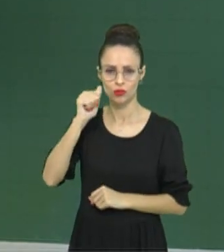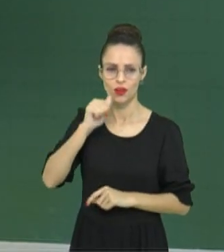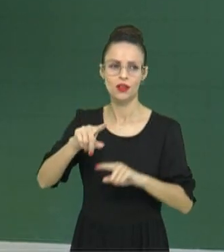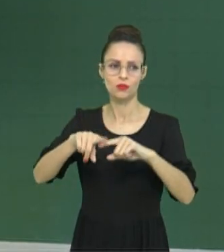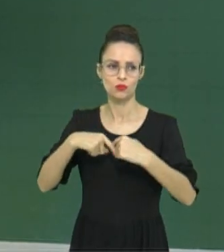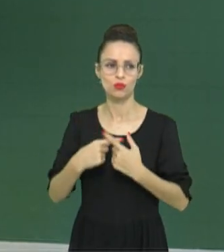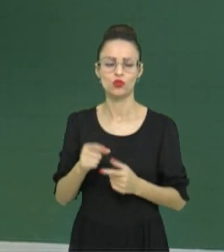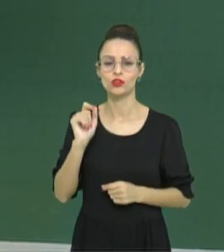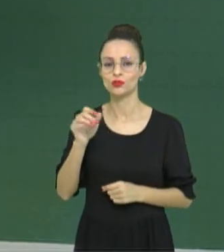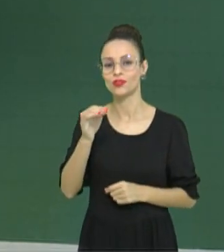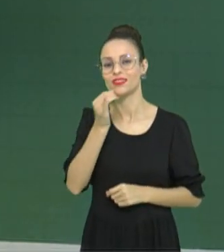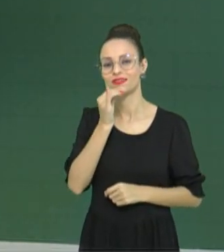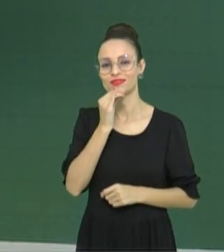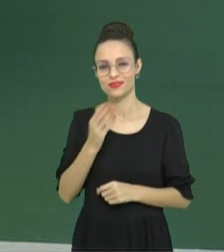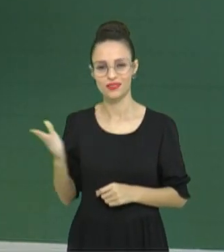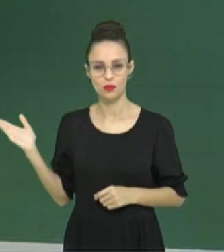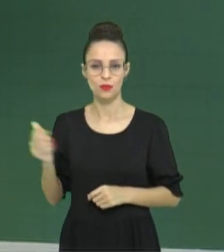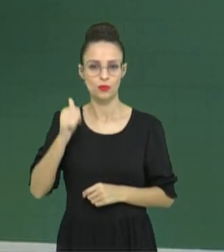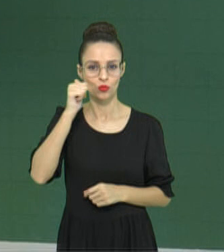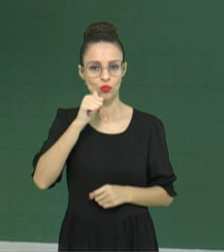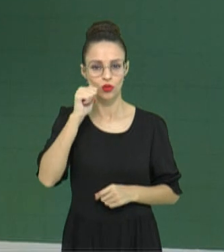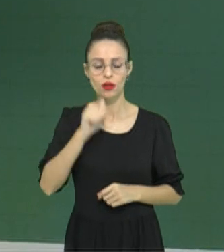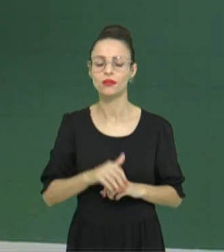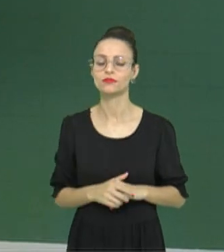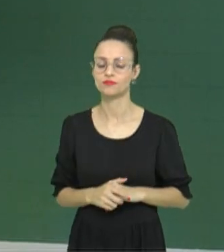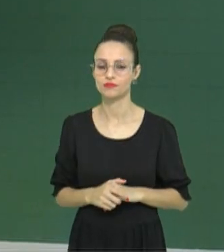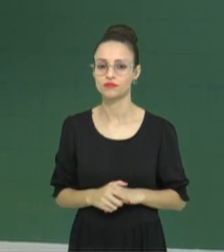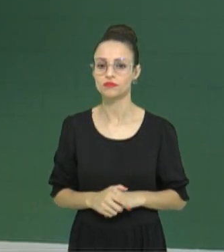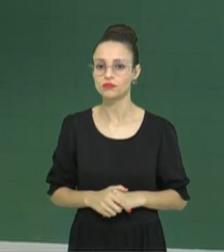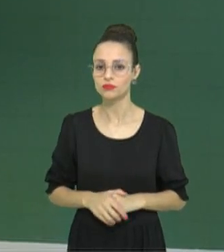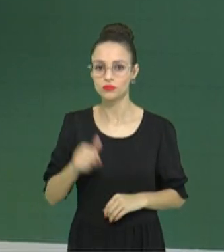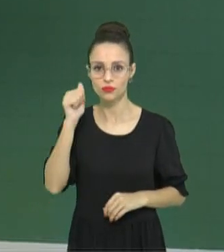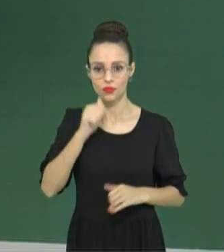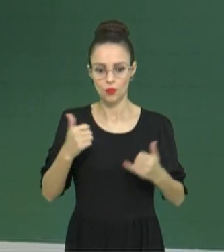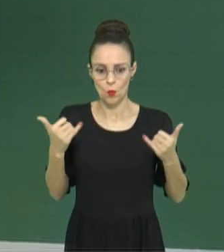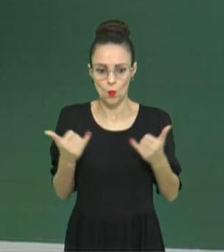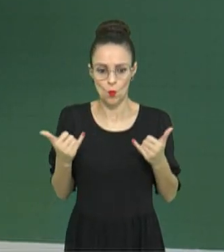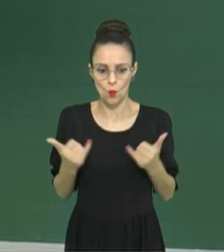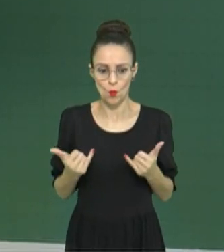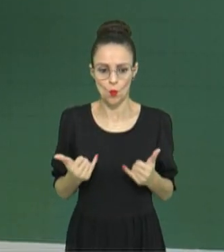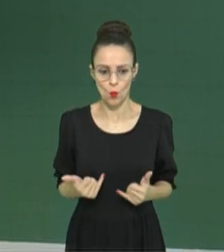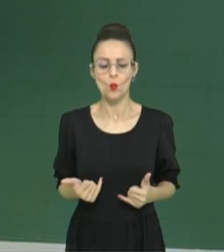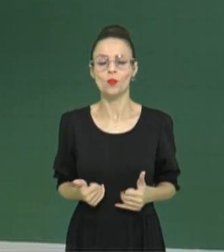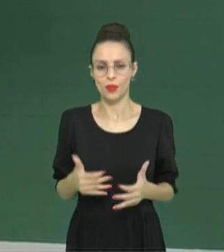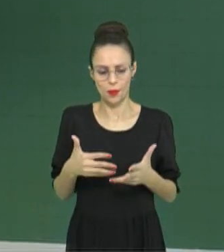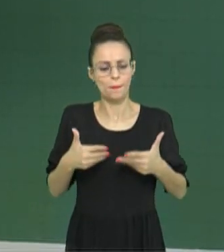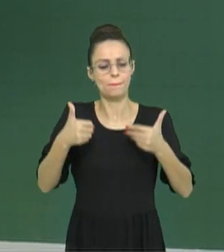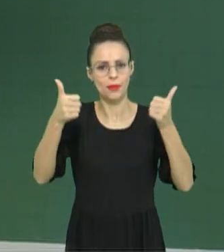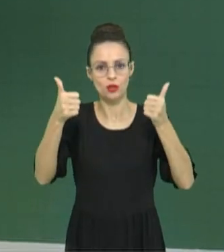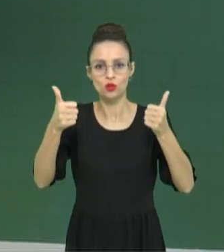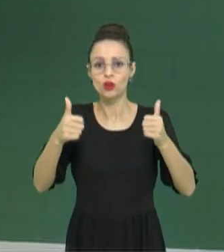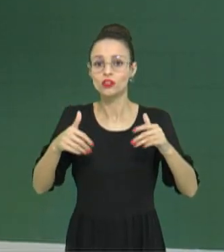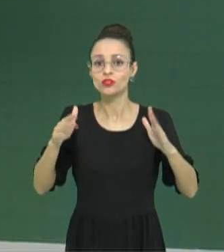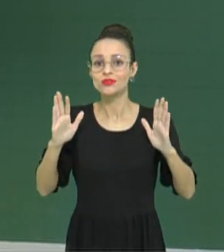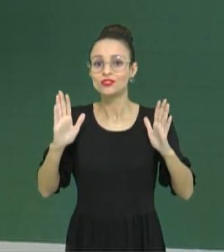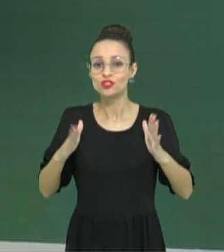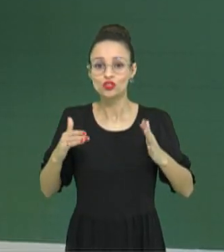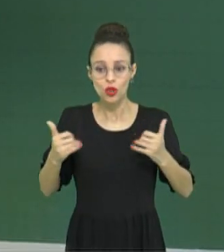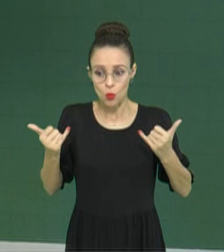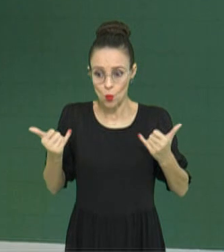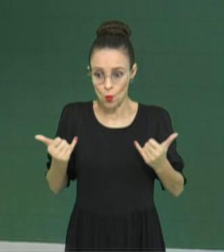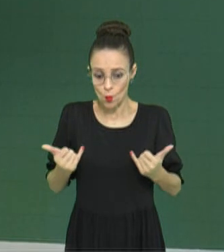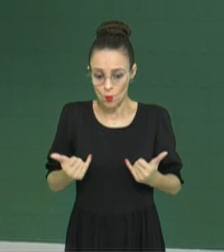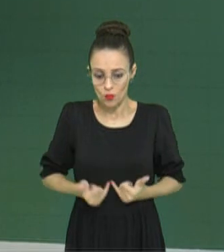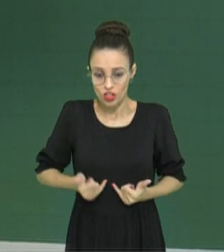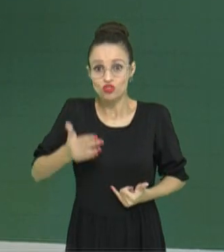está usando como exemplo, né, as mulheres. Então, quanto mais magra, melhor. E aí, se eu já estou muito magra,